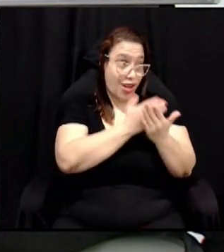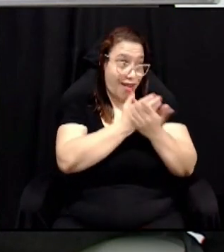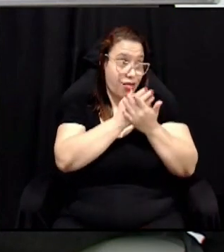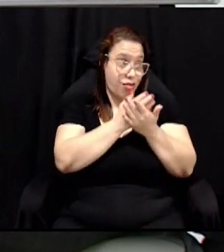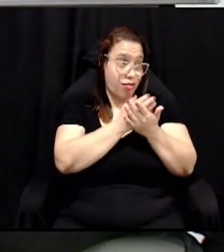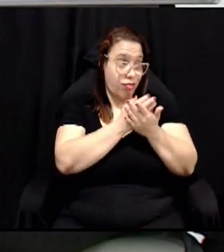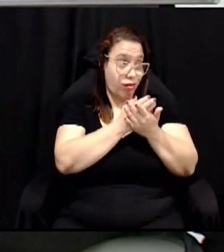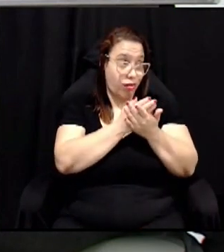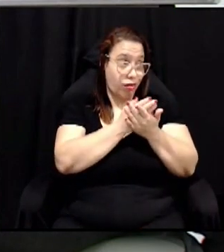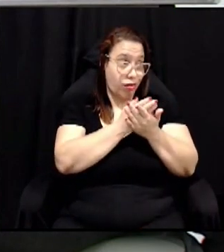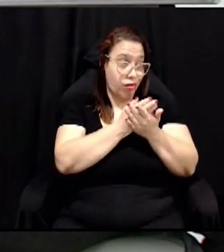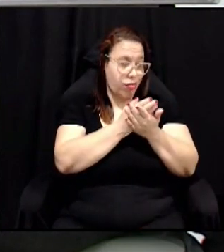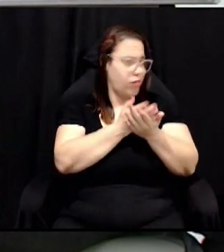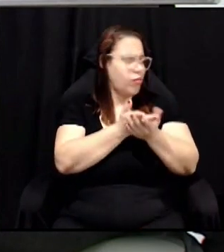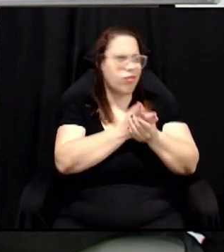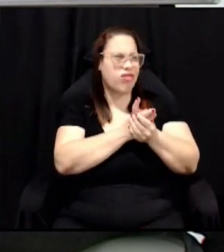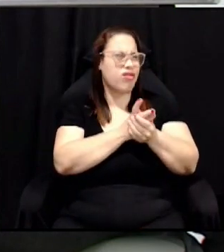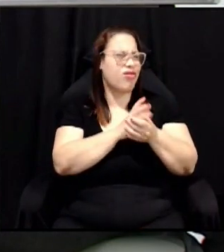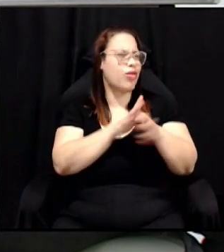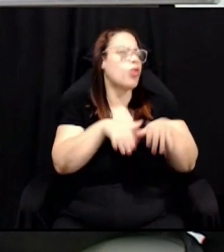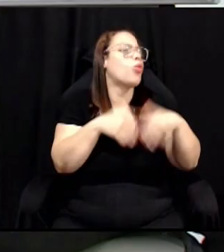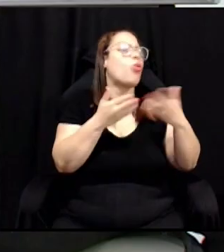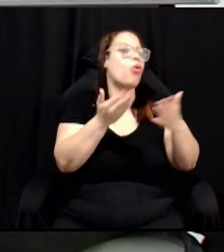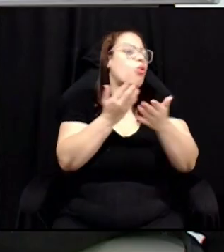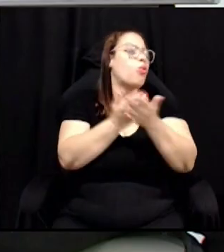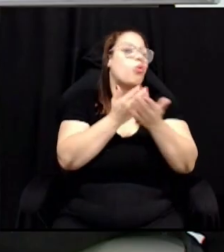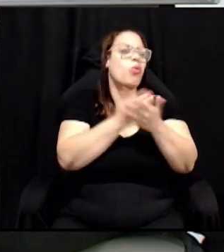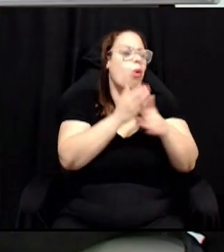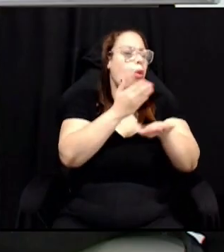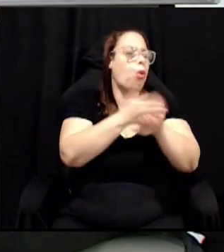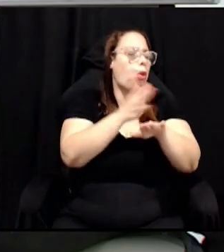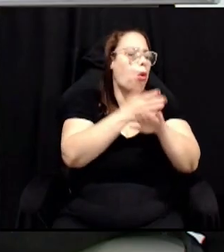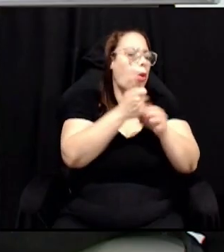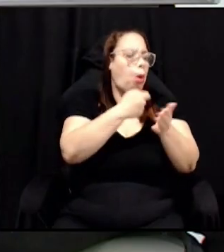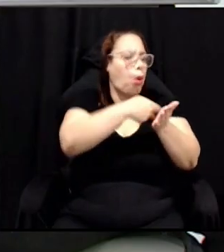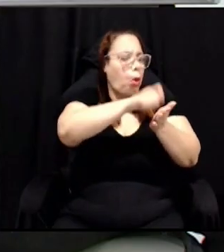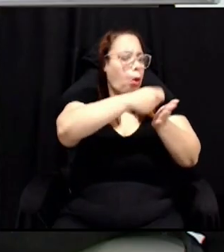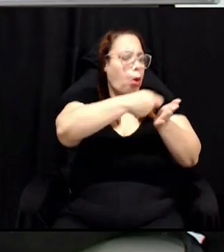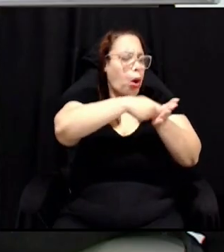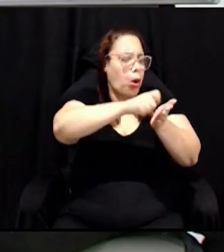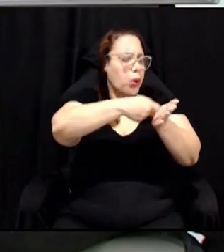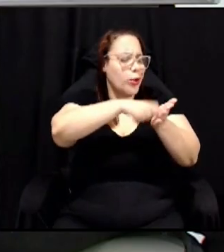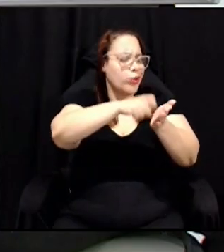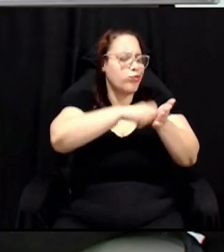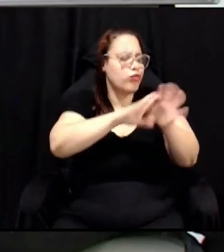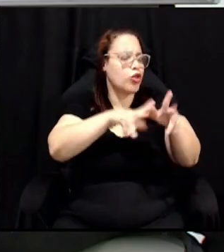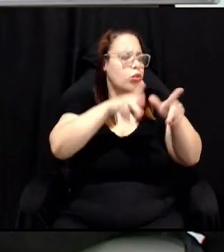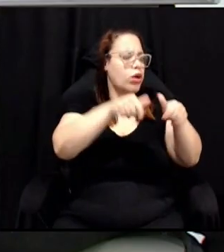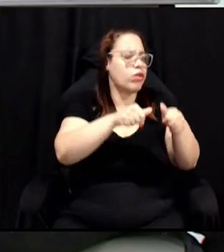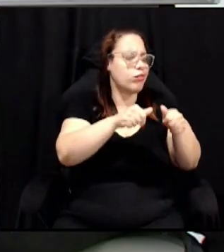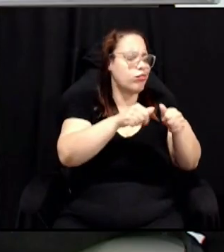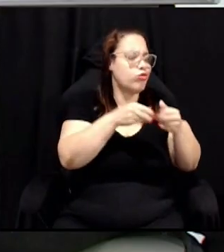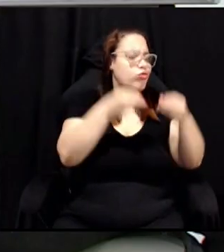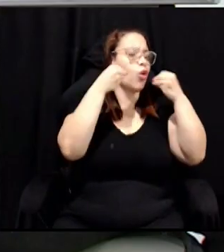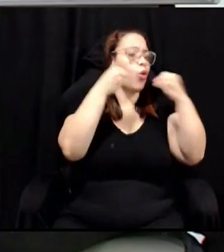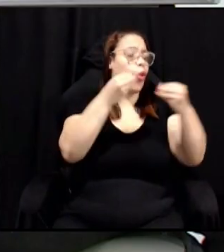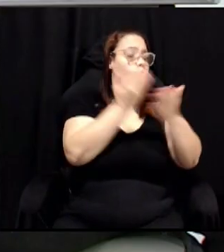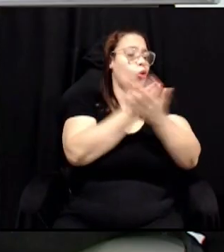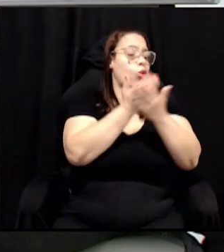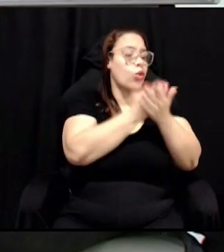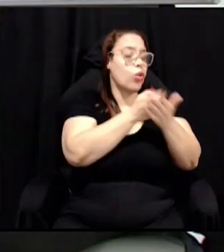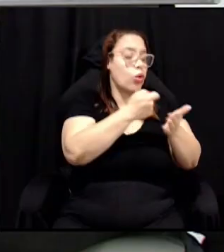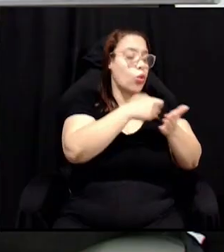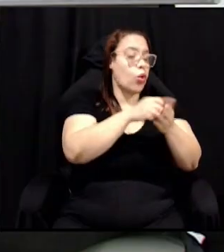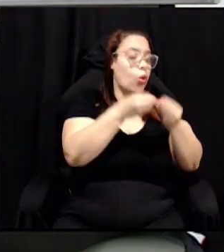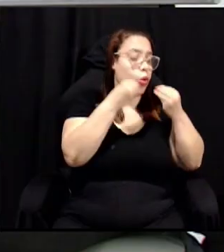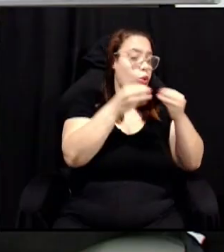Quanto a estudar, praticando exercício e tudo mais. E como estudar? Fazendo exercício como? Em grupo,